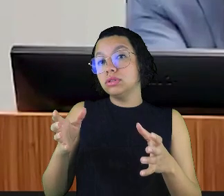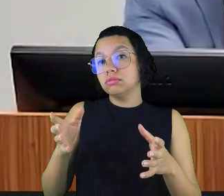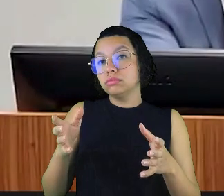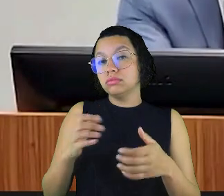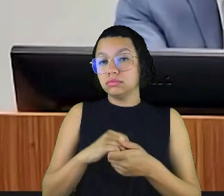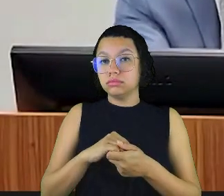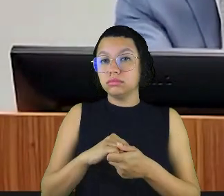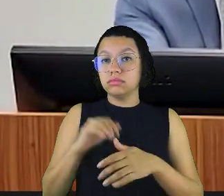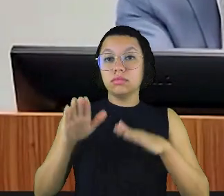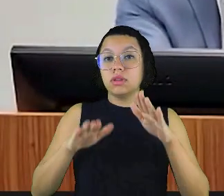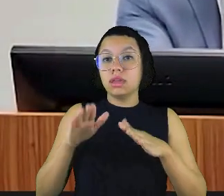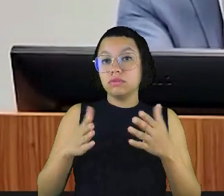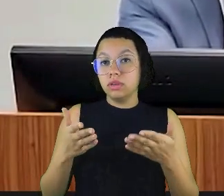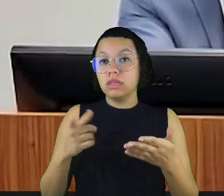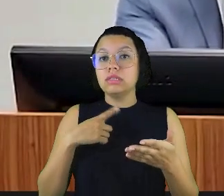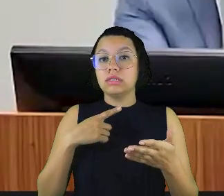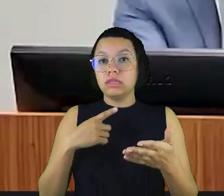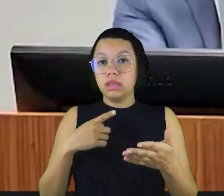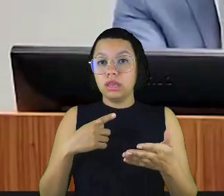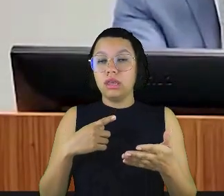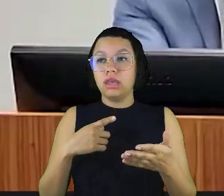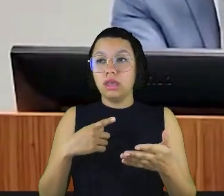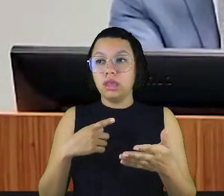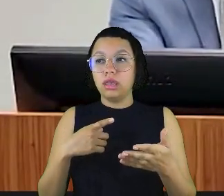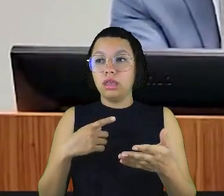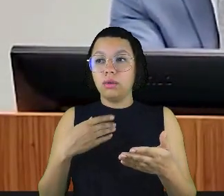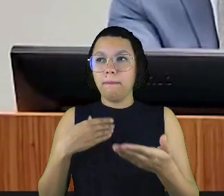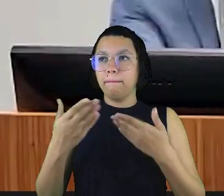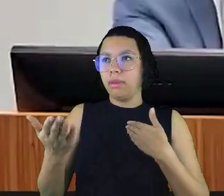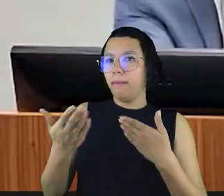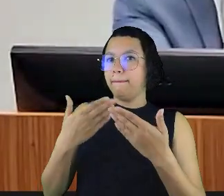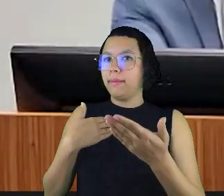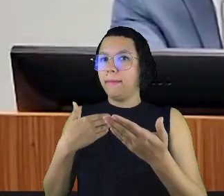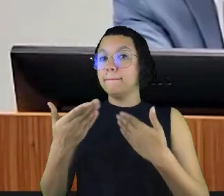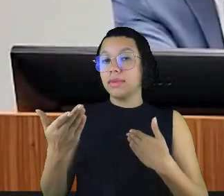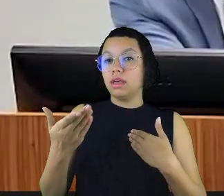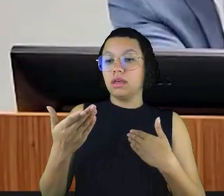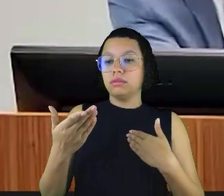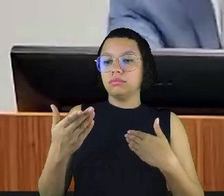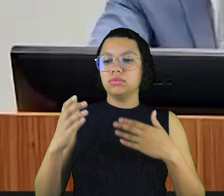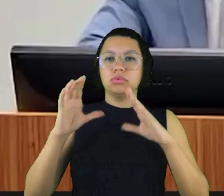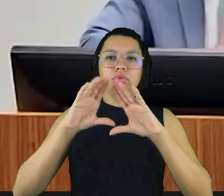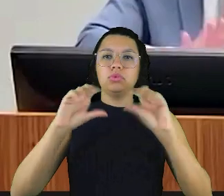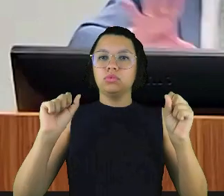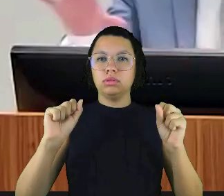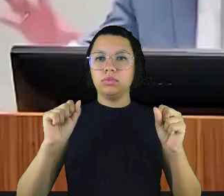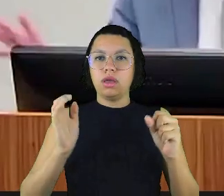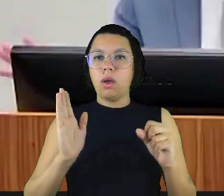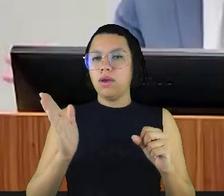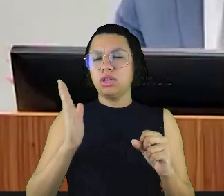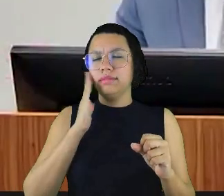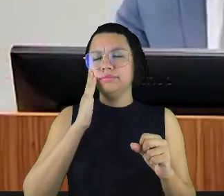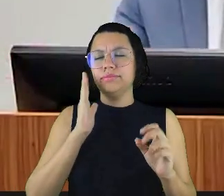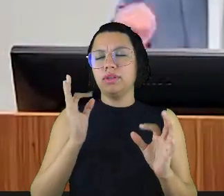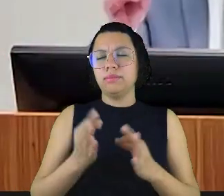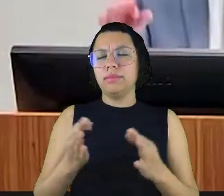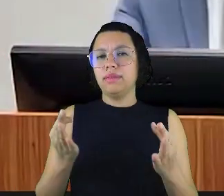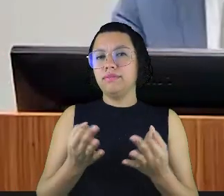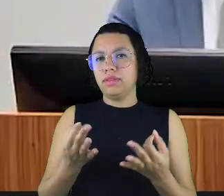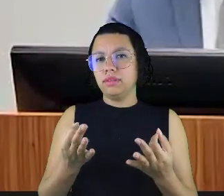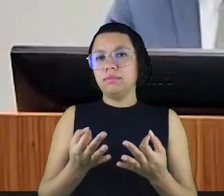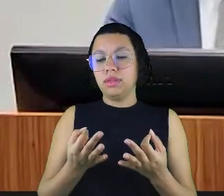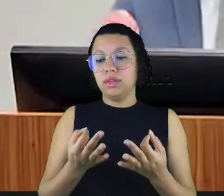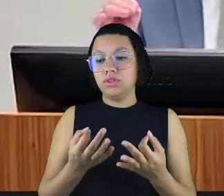Às vezes tem, né, um bate-volta aqui do tribunal, mas isso eu compreendo perfeitamente. Eu